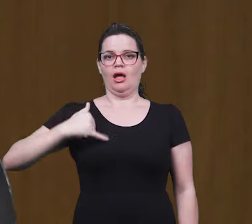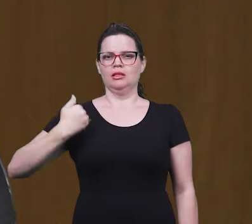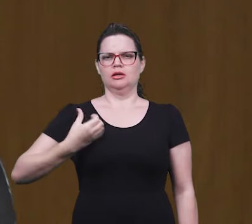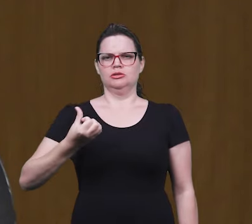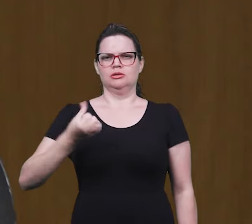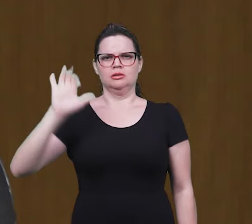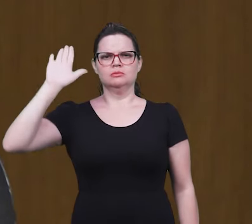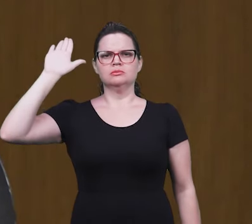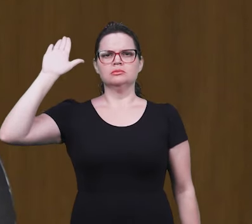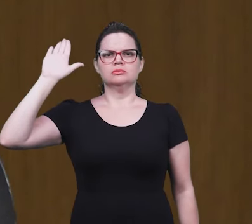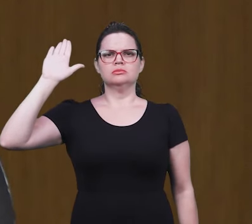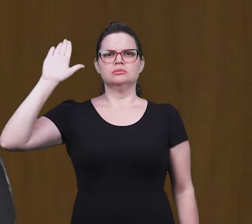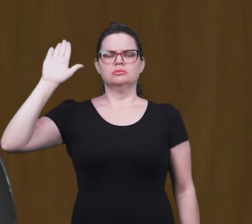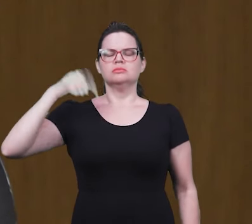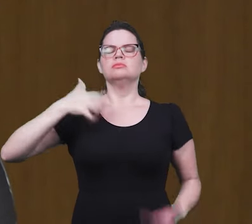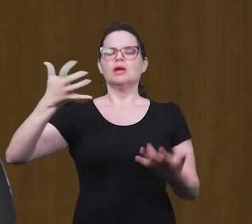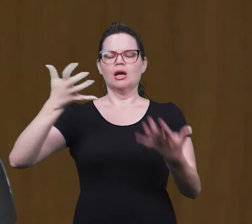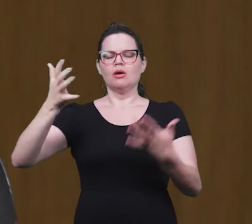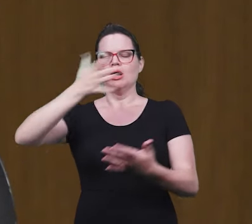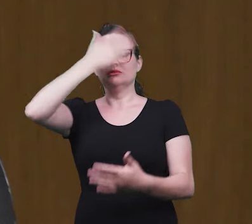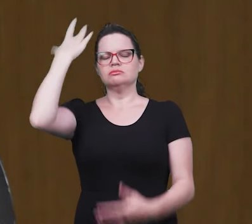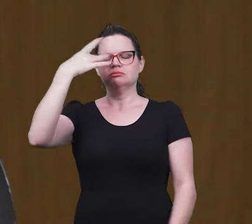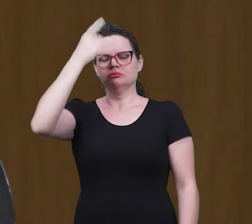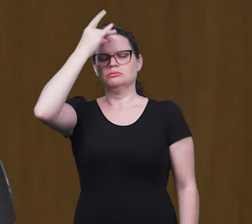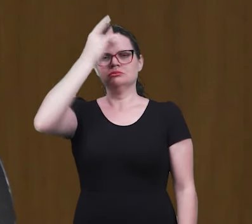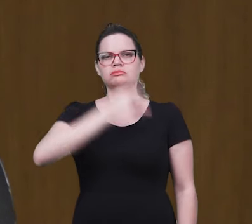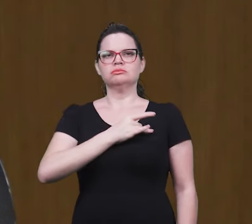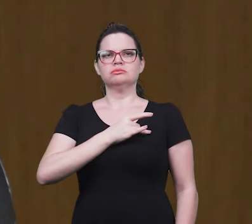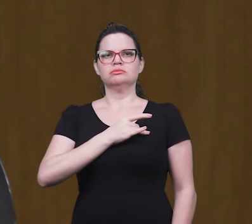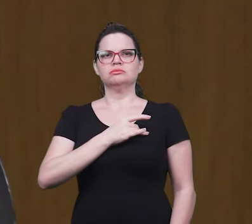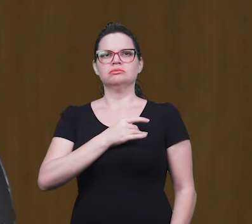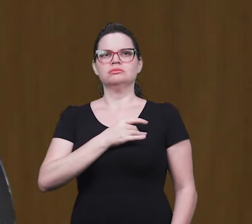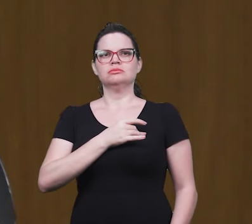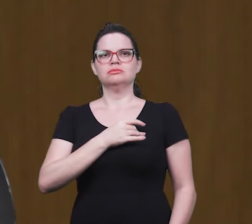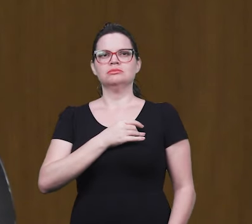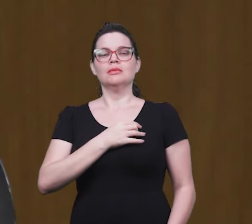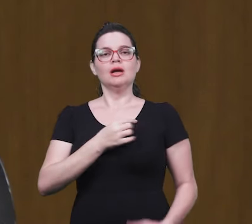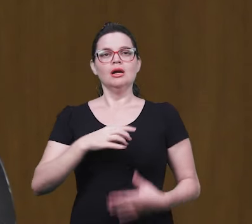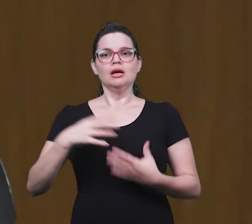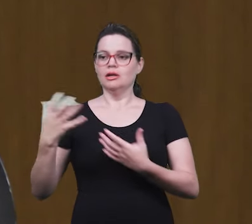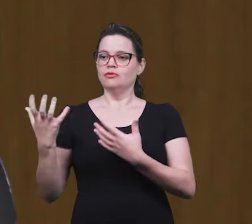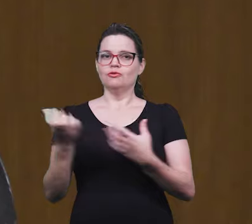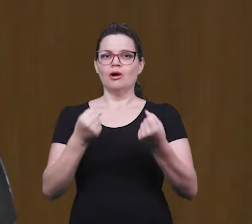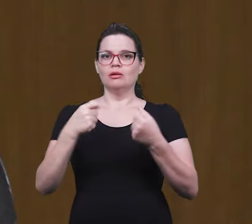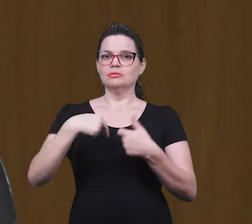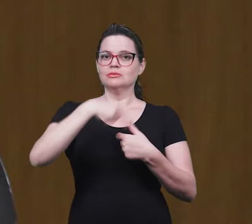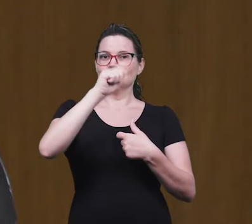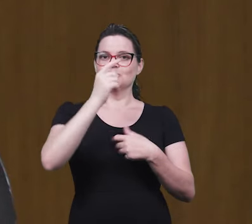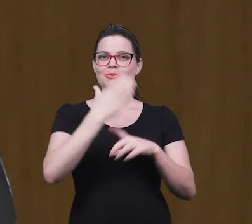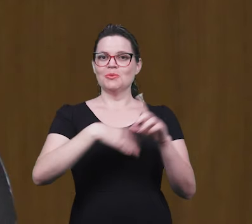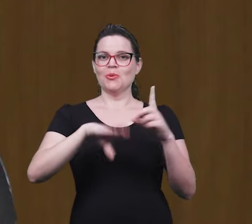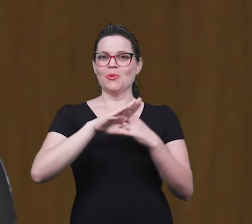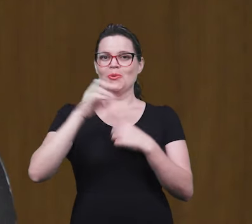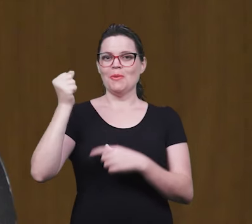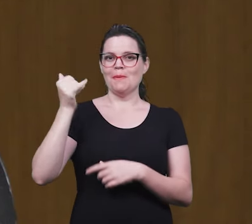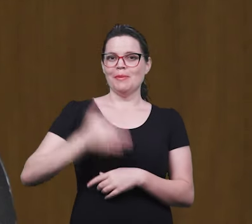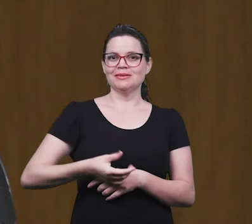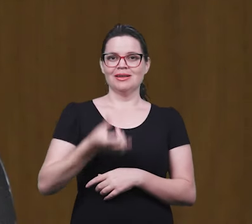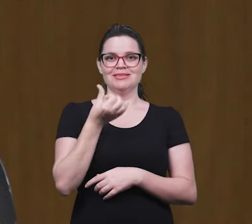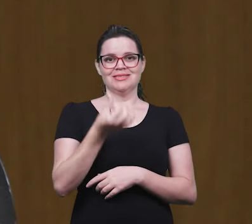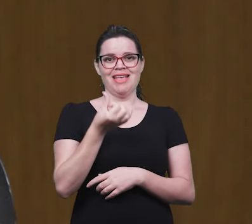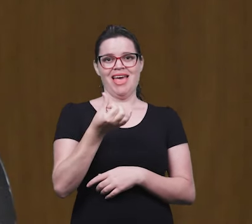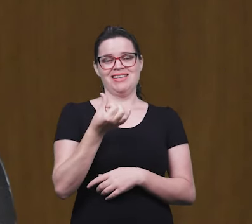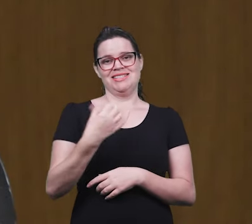6 aninhos e falei: eu quero ser batizado com o Espírito Santo. E nós fomos para lá buscar de madrugada. 6 filhos